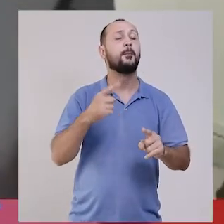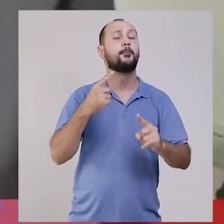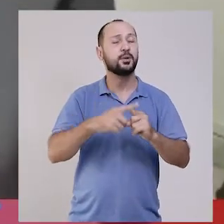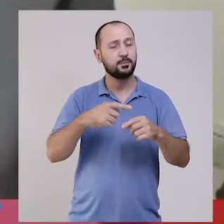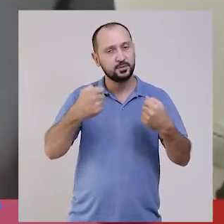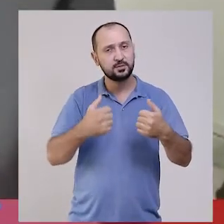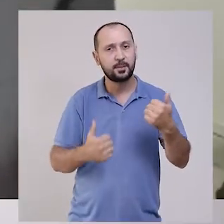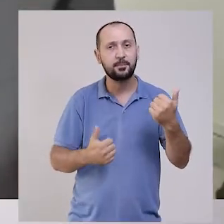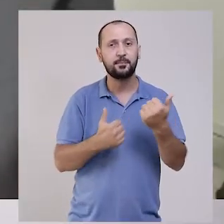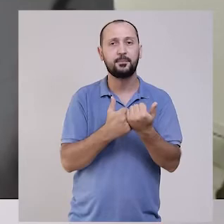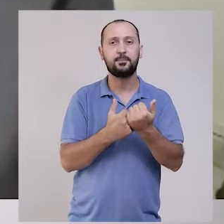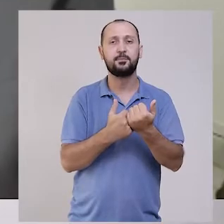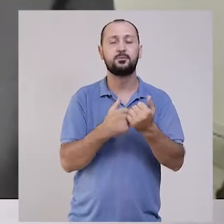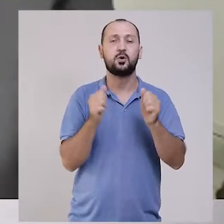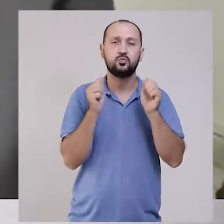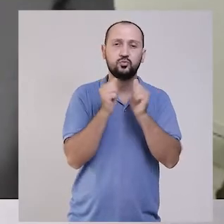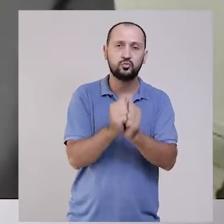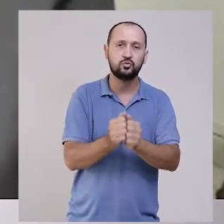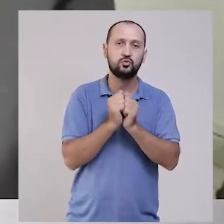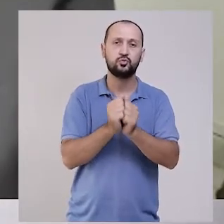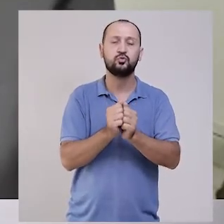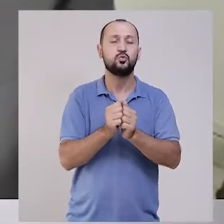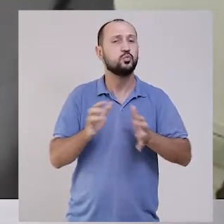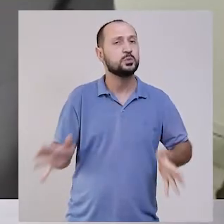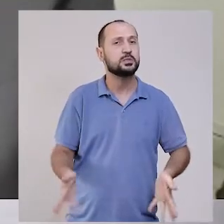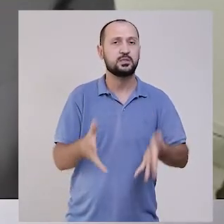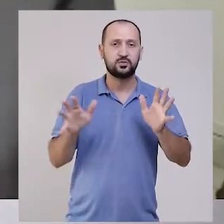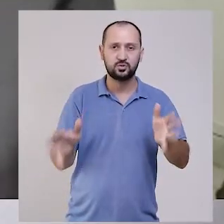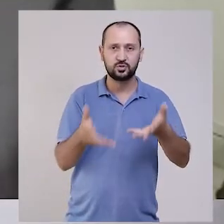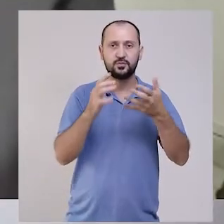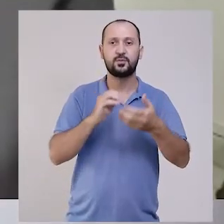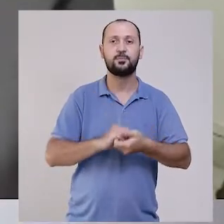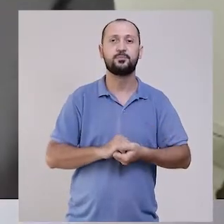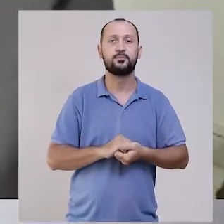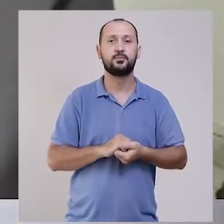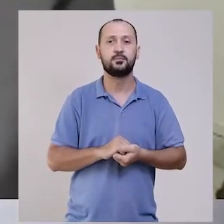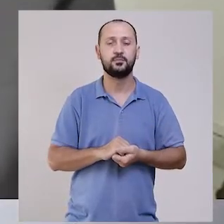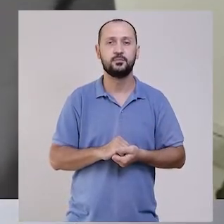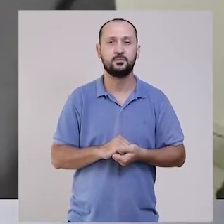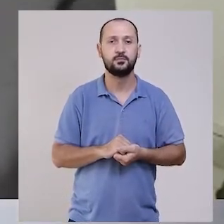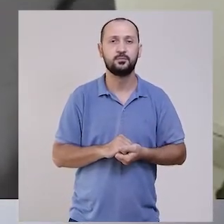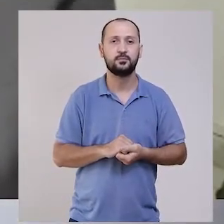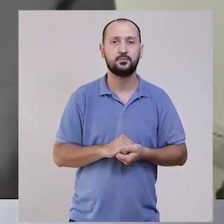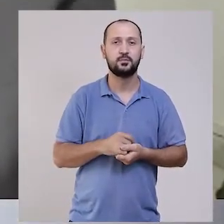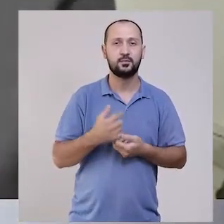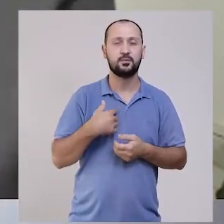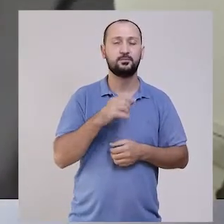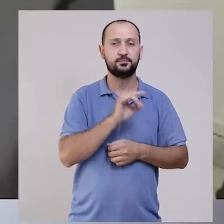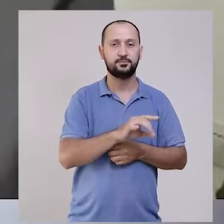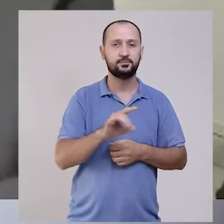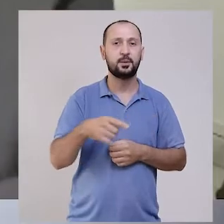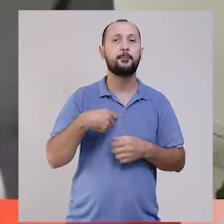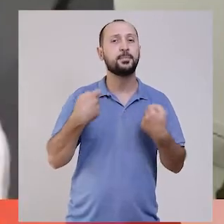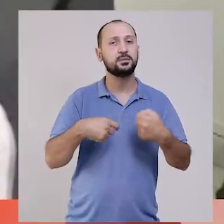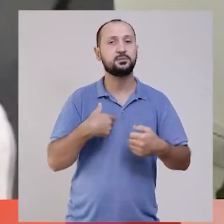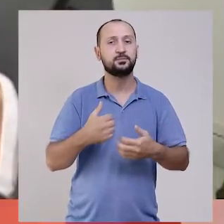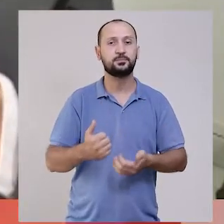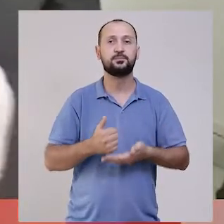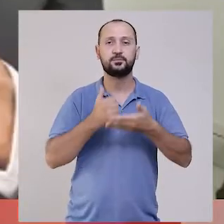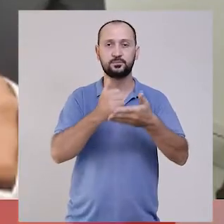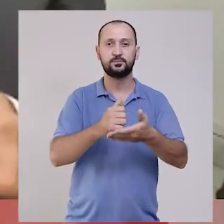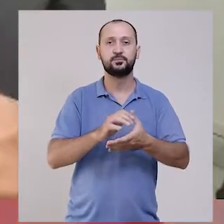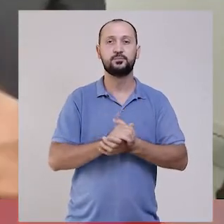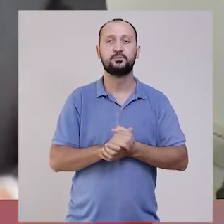ao lado, de incentivar, e ajuda sim, na medida do possível, precisa de ajuda, uma ajuda para a